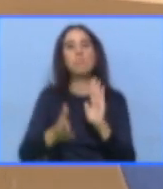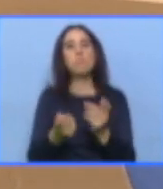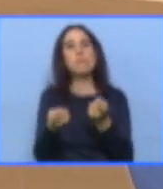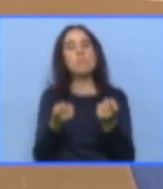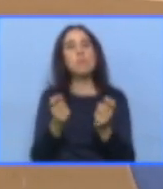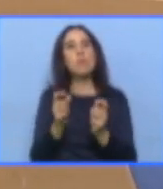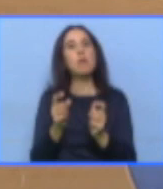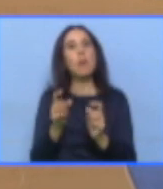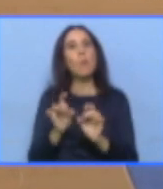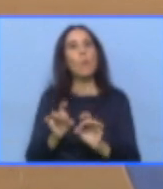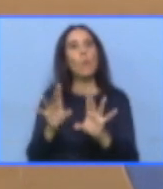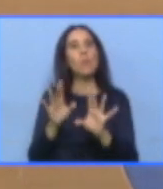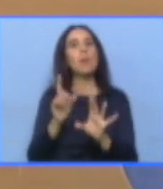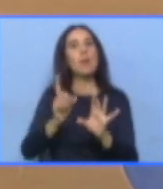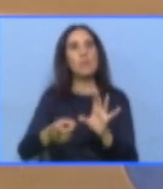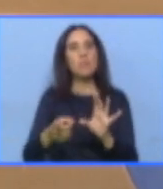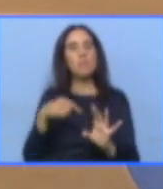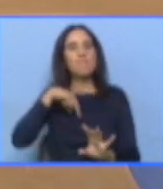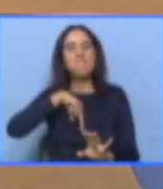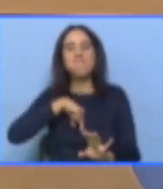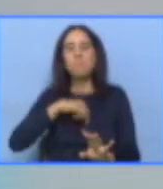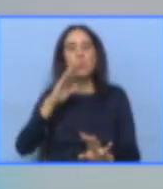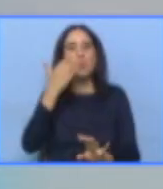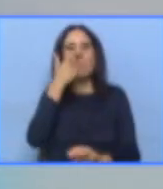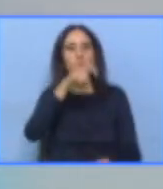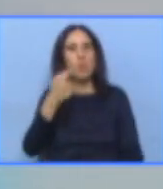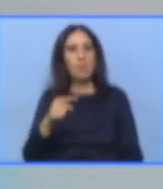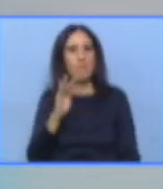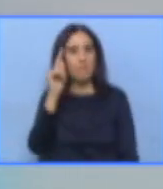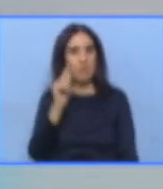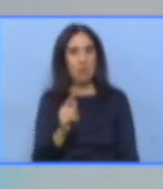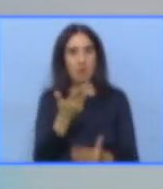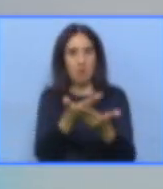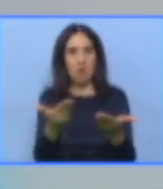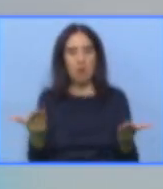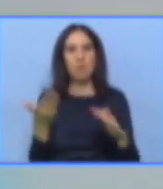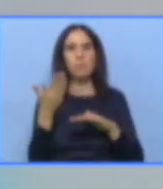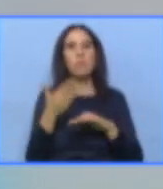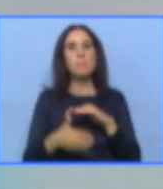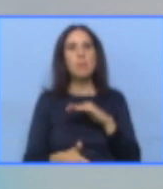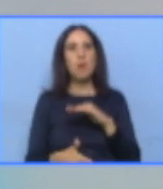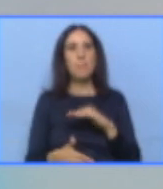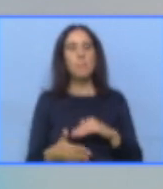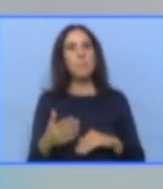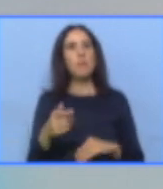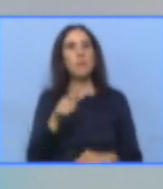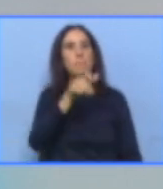mais íntimo que as pessoas têm, que é a sua fé. Porque, de repente, os